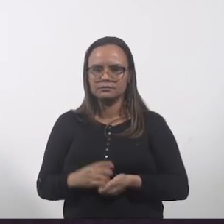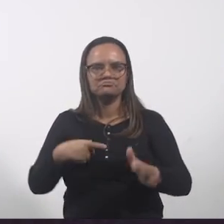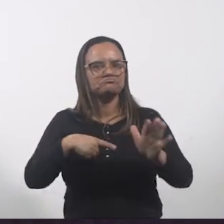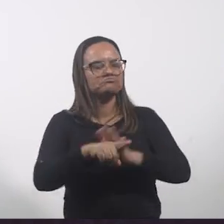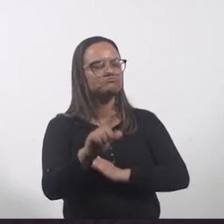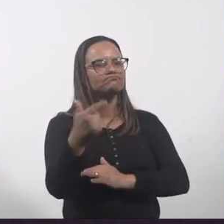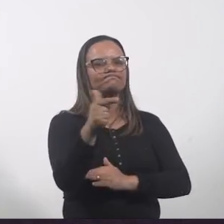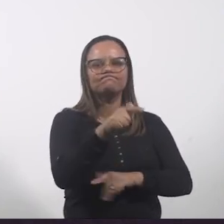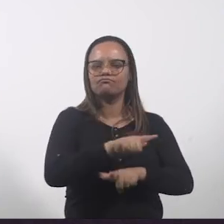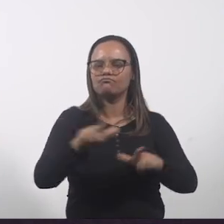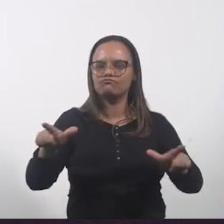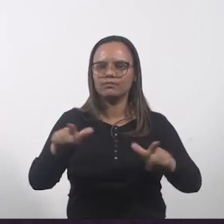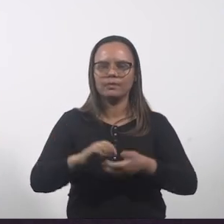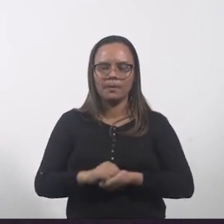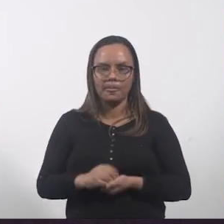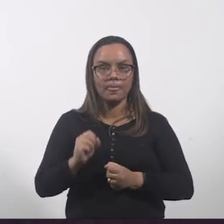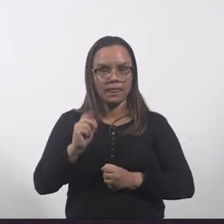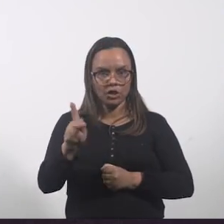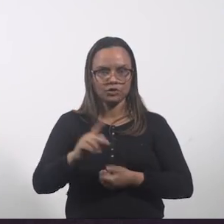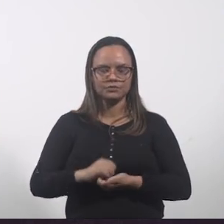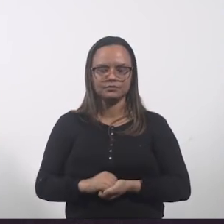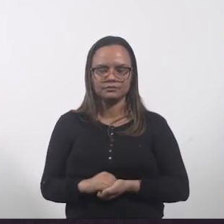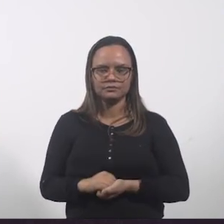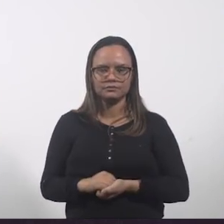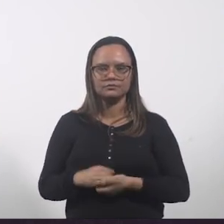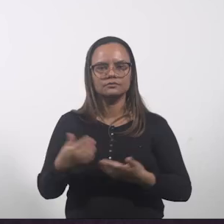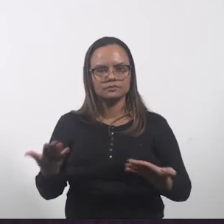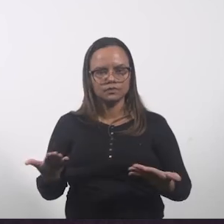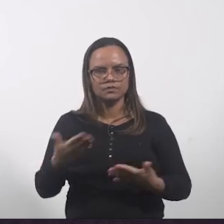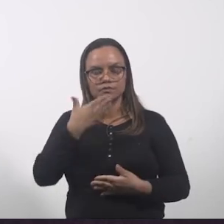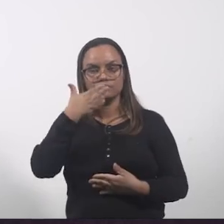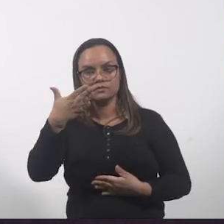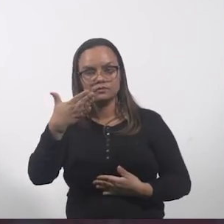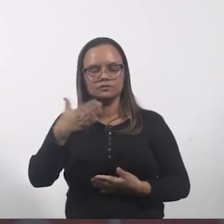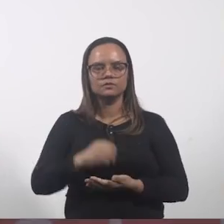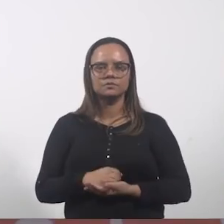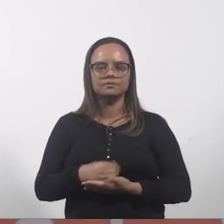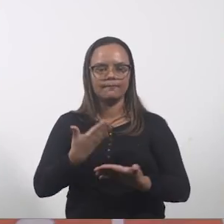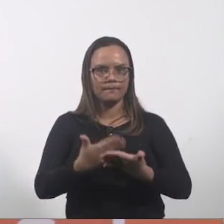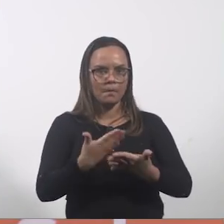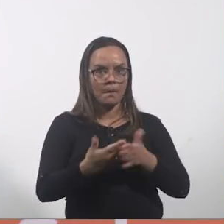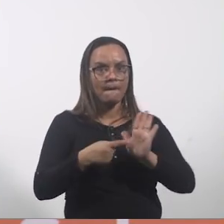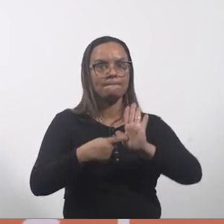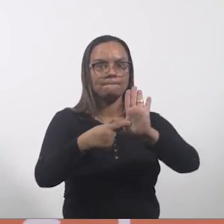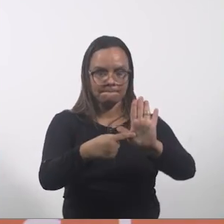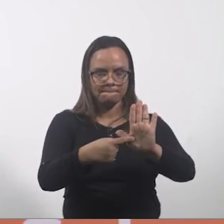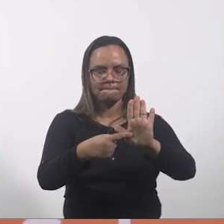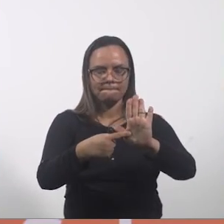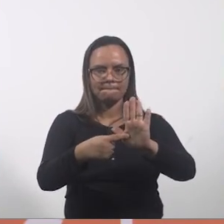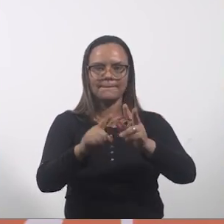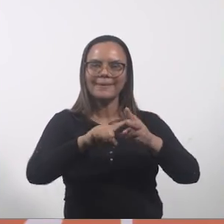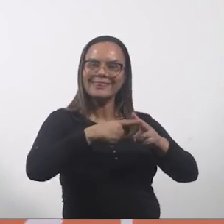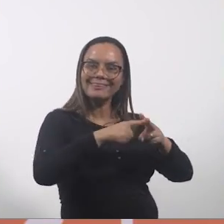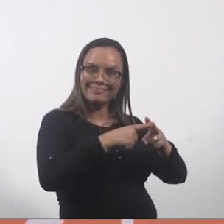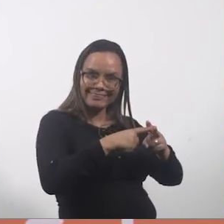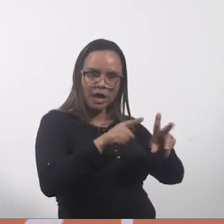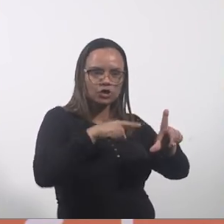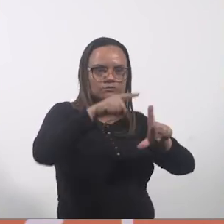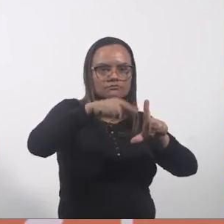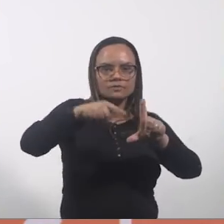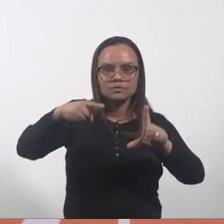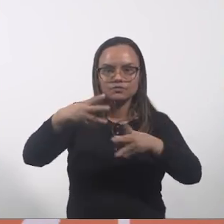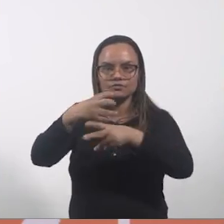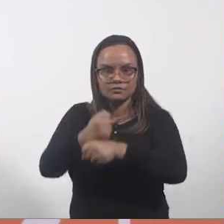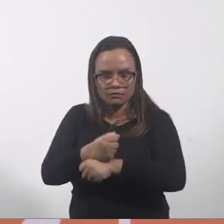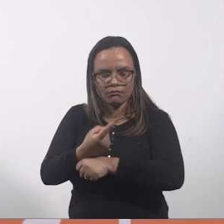perguntas, prefeito. Ok, então está esclarecido o estudo apresentado com os dados técnicos. Queria